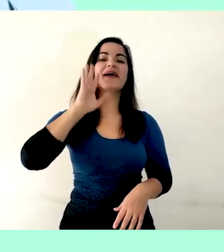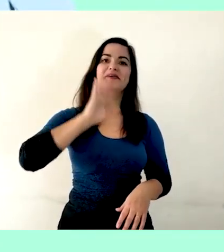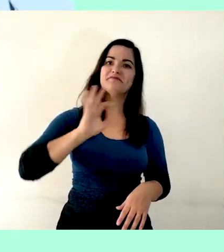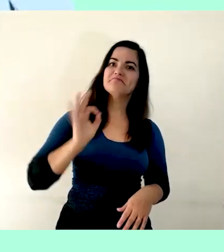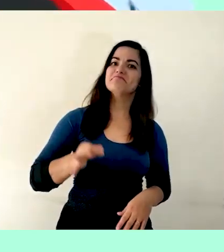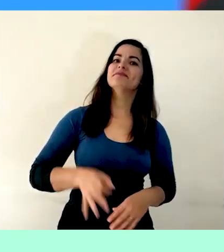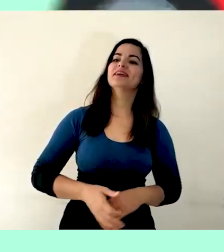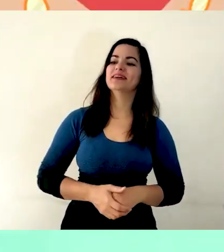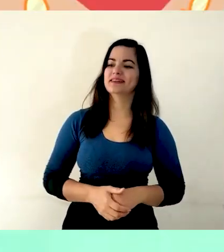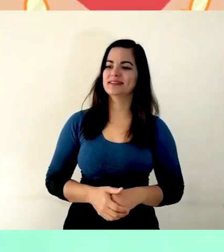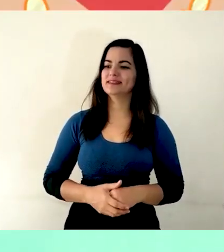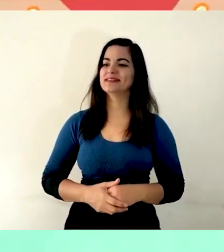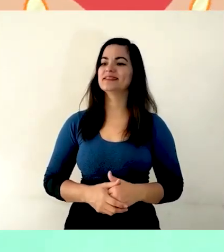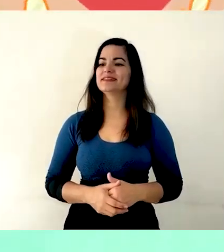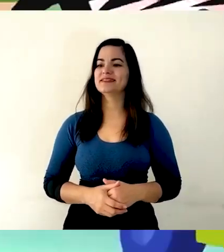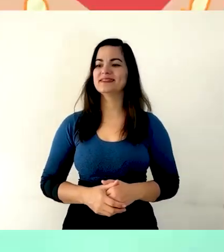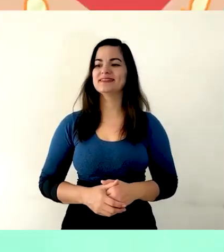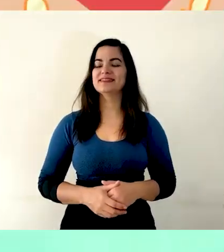Legal!